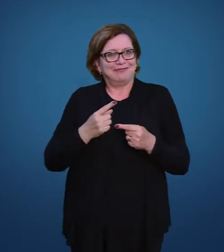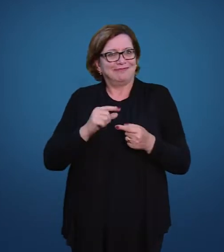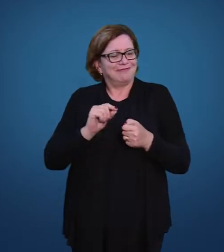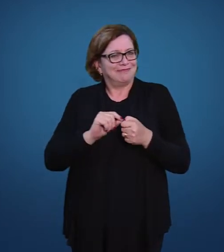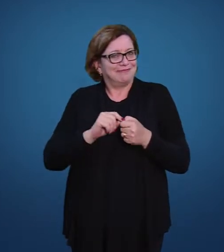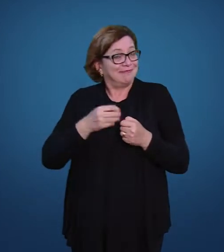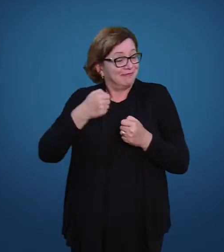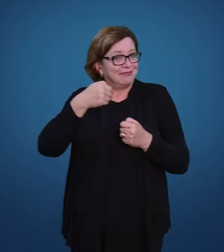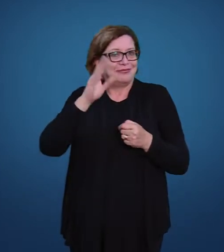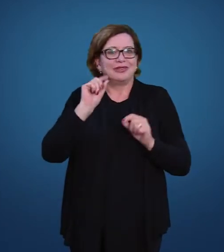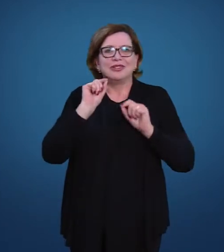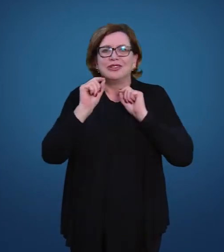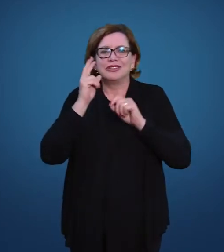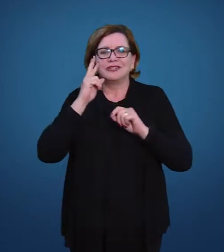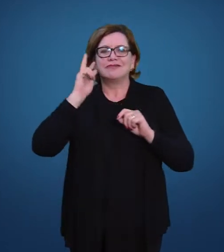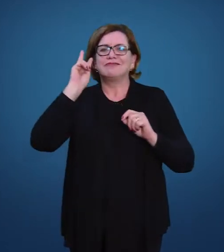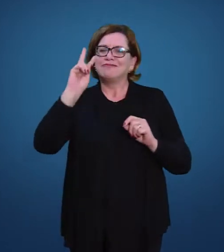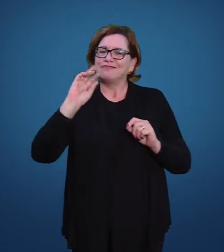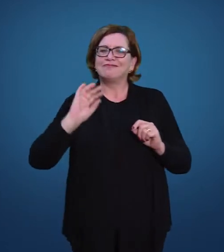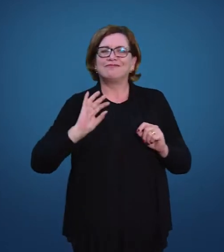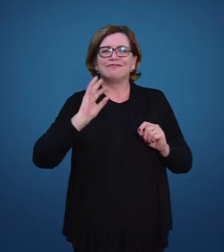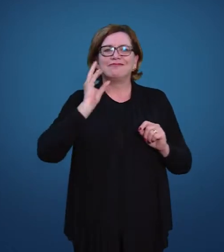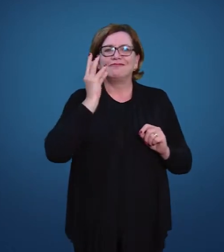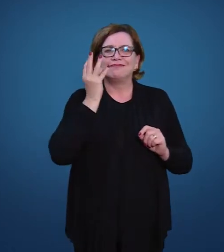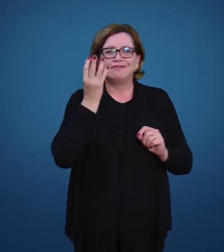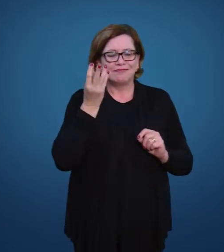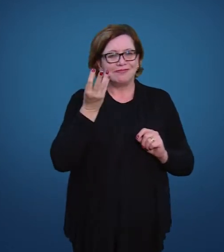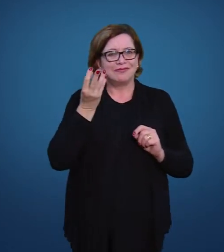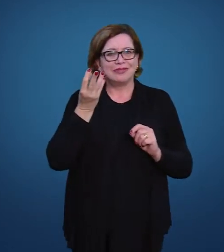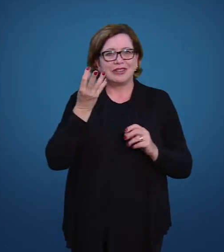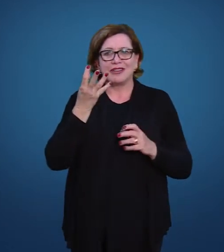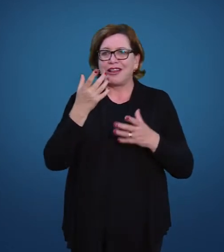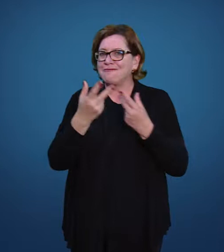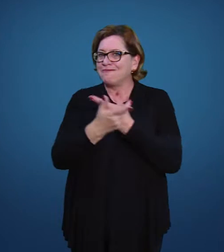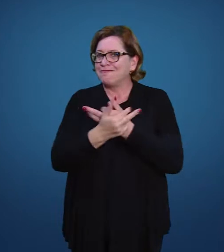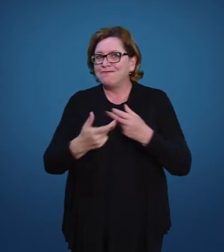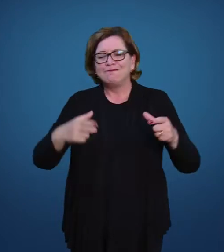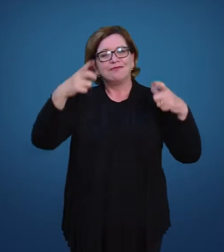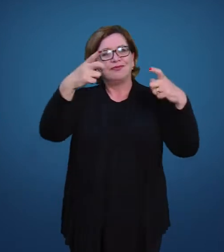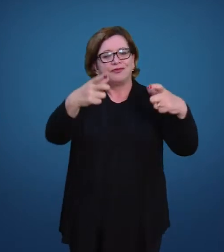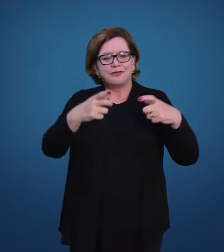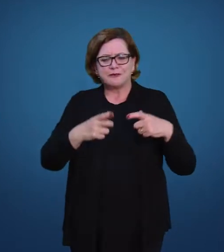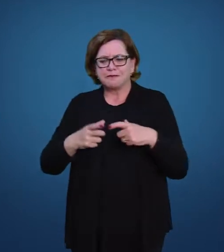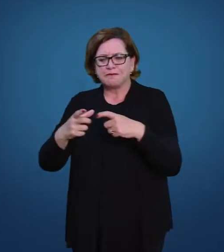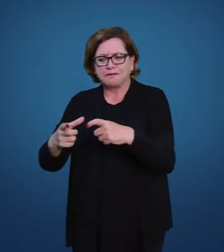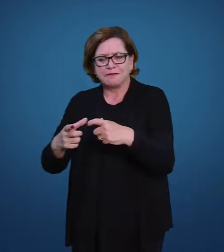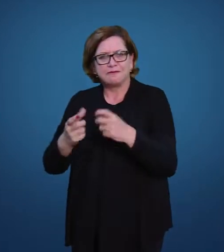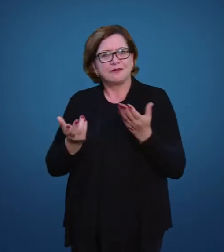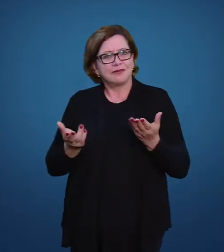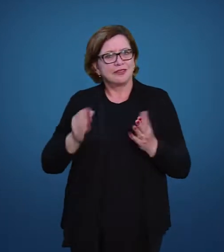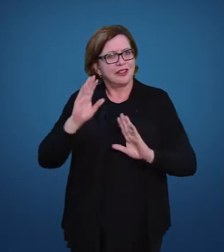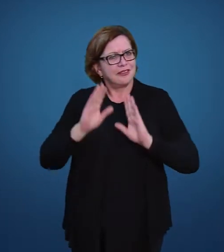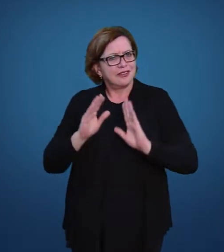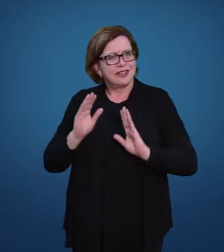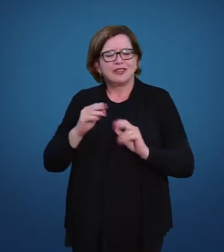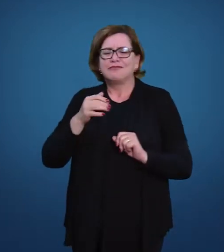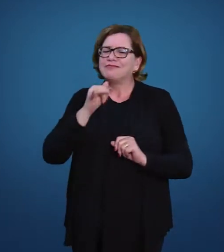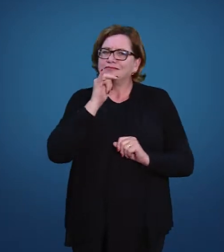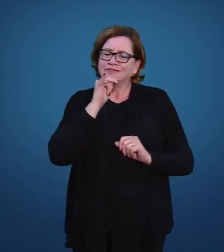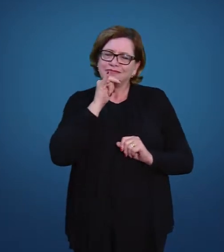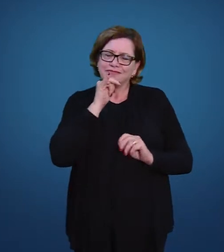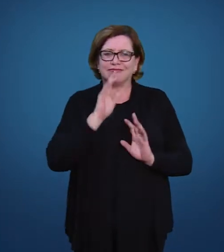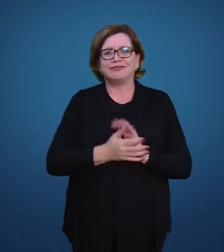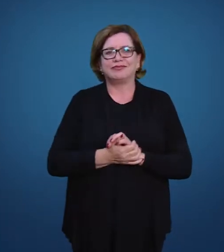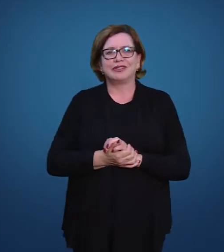maior aquilo que a gente vê acontecendo em muitos lugares numa proporção menor, né? Como, por